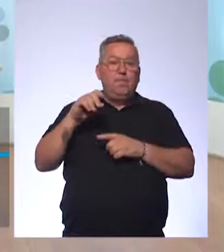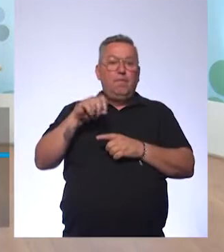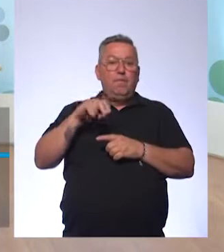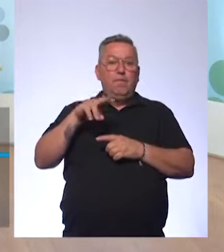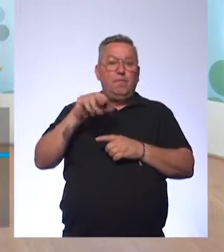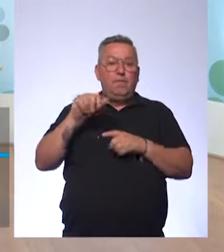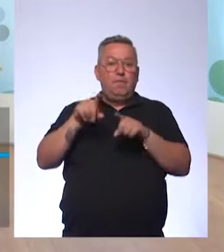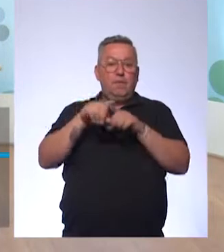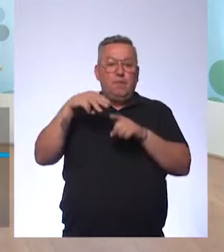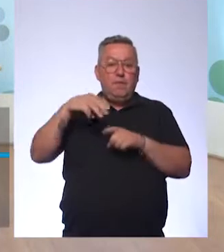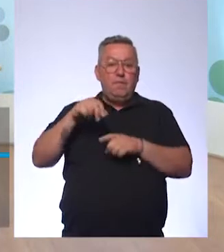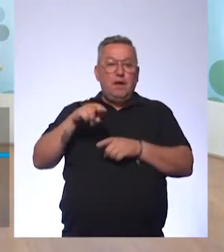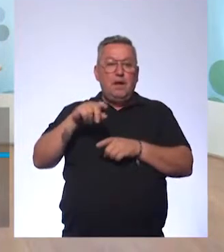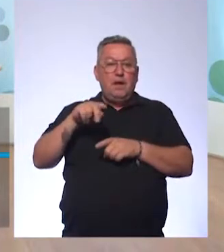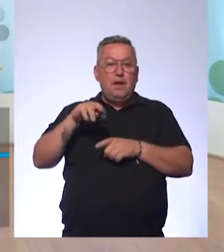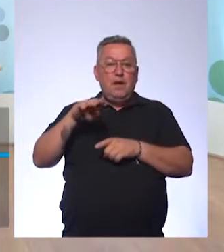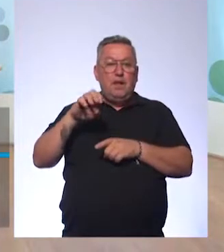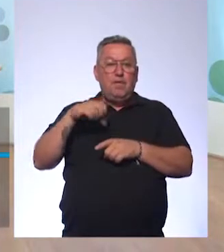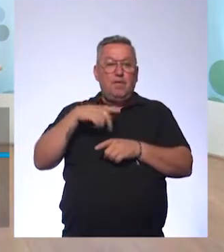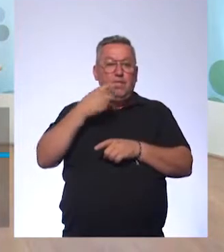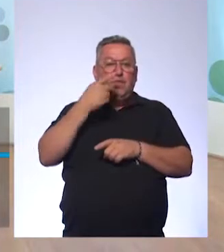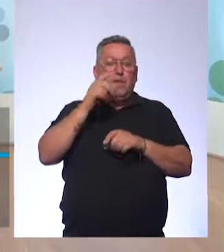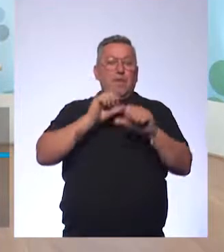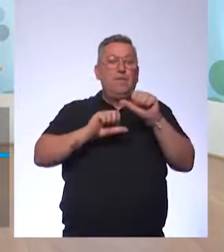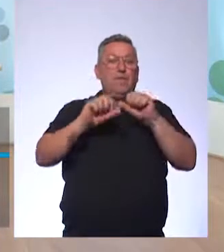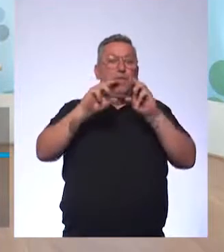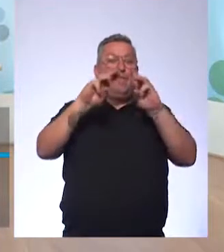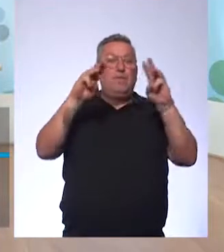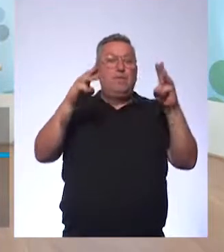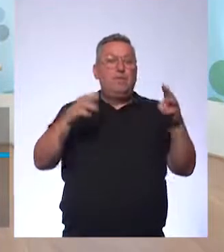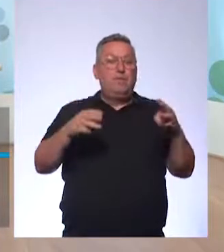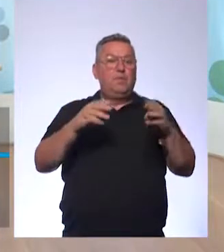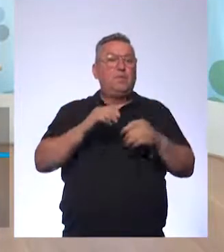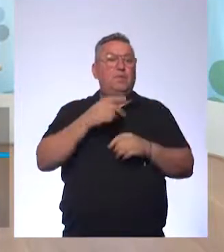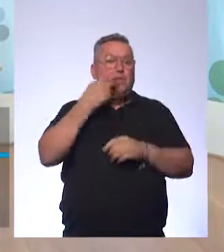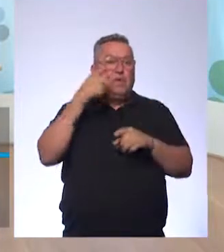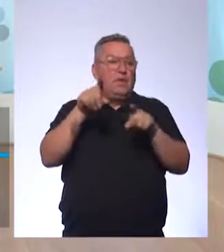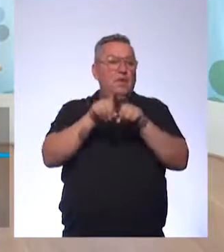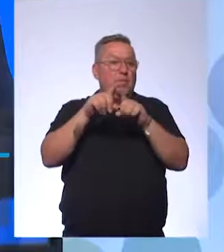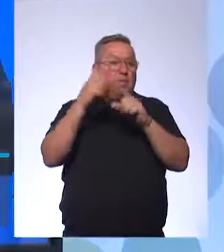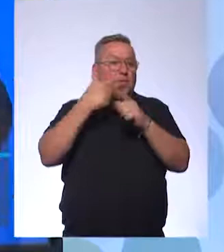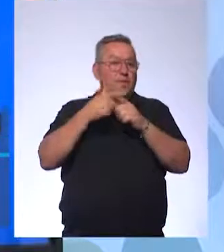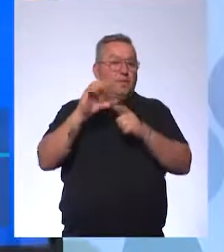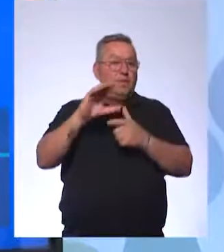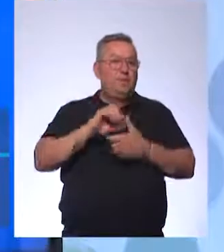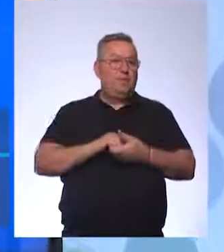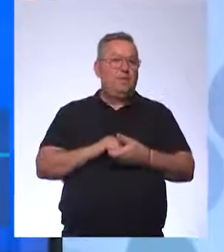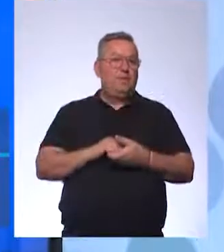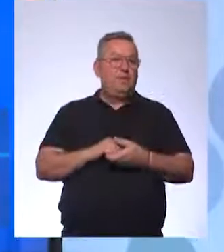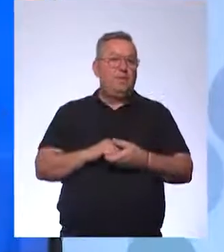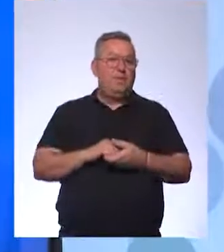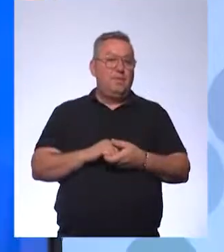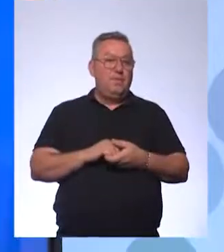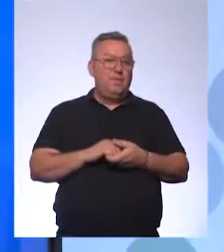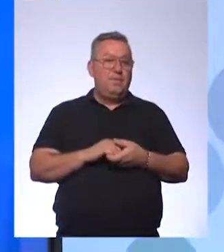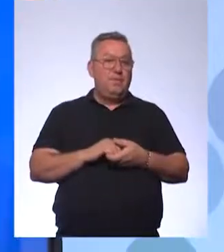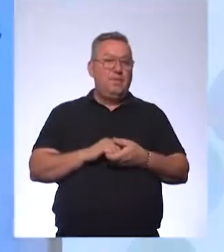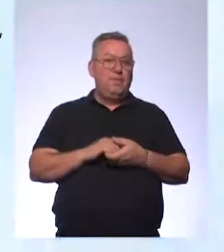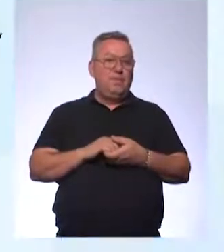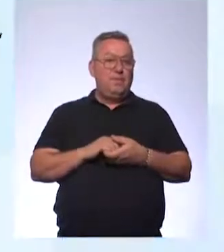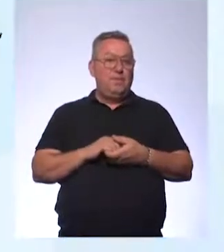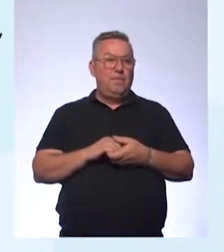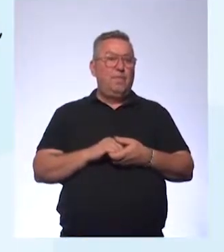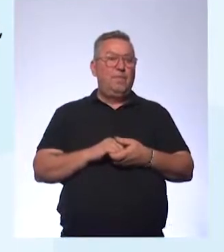Pro Margarete, ela disse que vai virar museu. Exatamente, nós vamos falar sobre isso daí, ok? Vamos lá, gente, voltar no texto para a